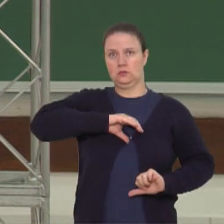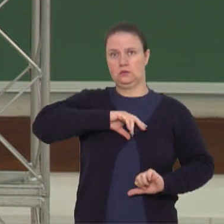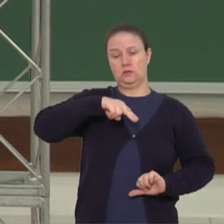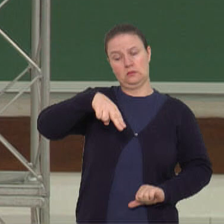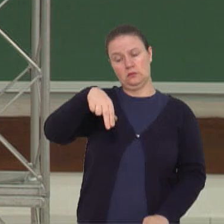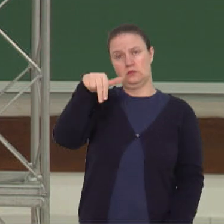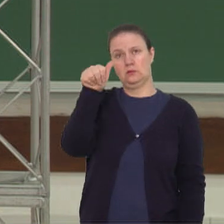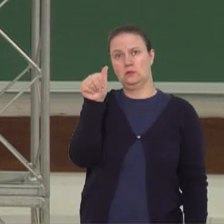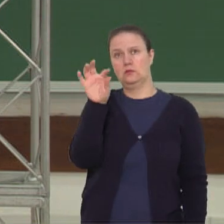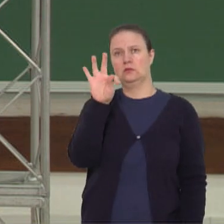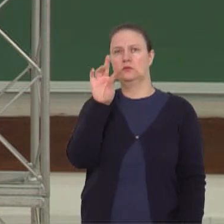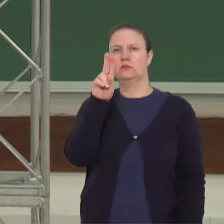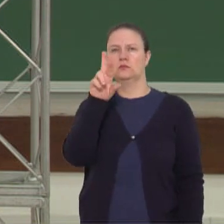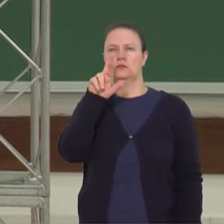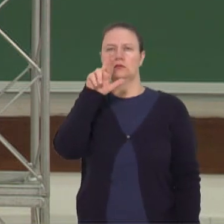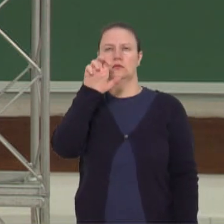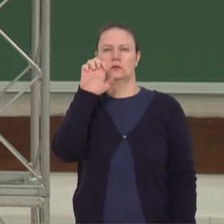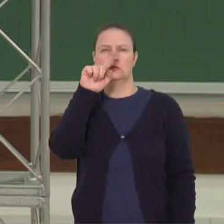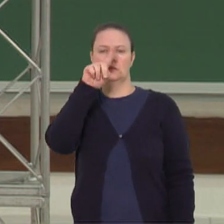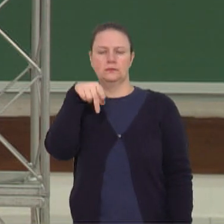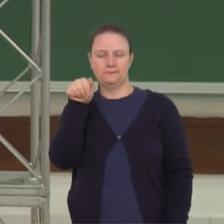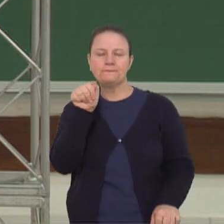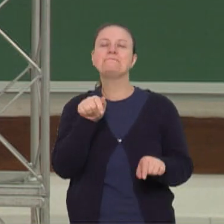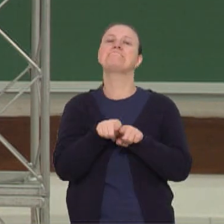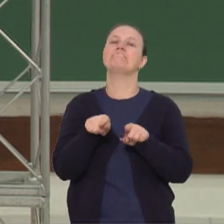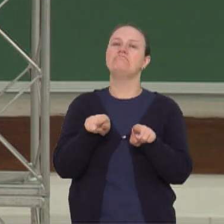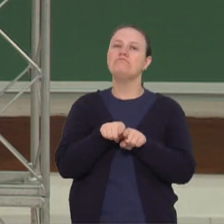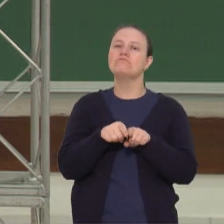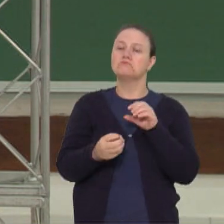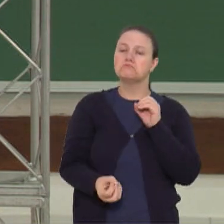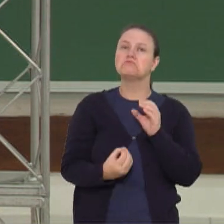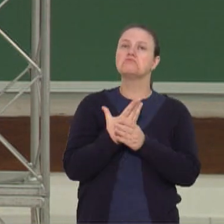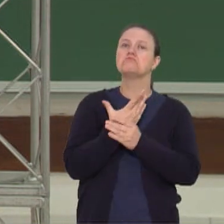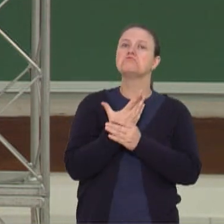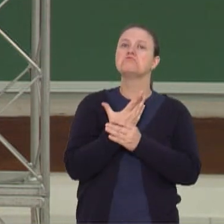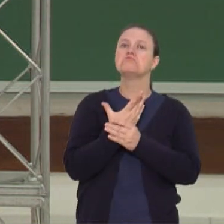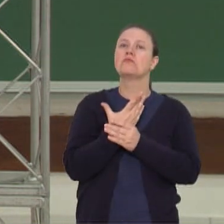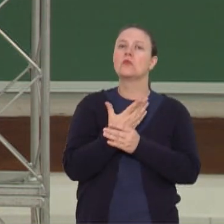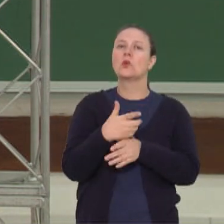outras línguas também de origem latina.